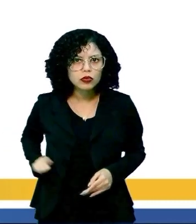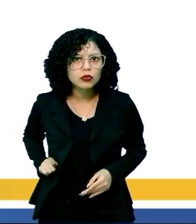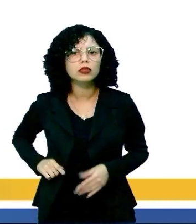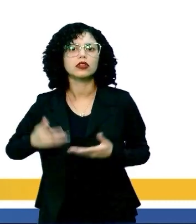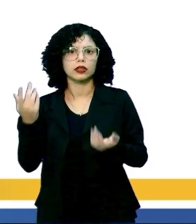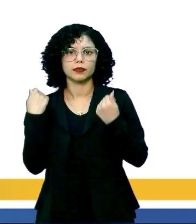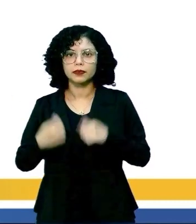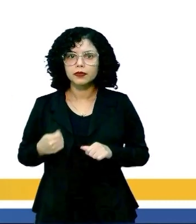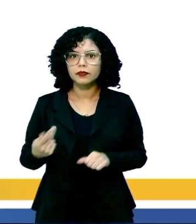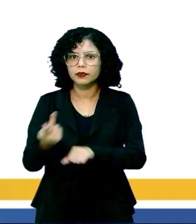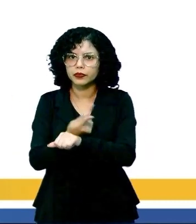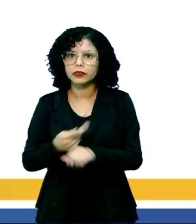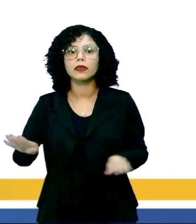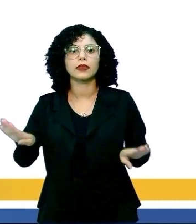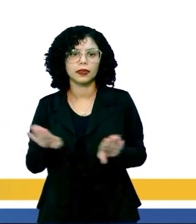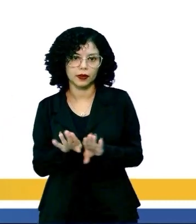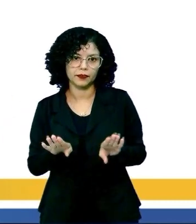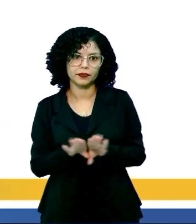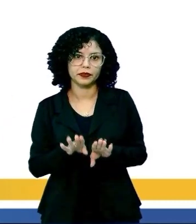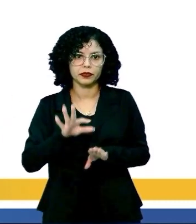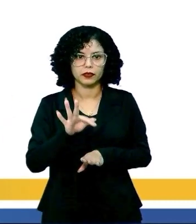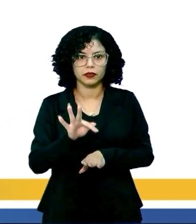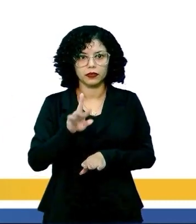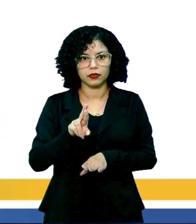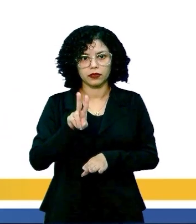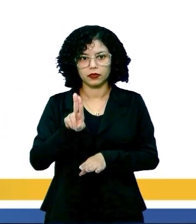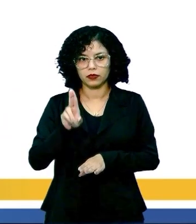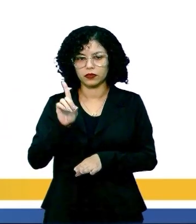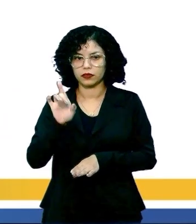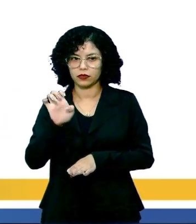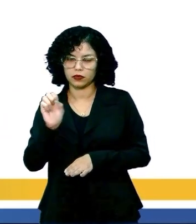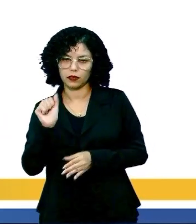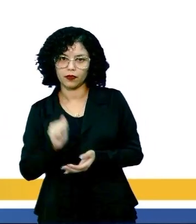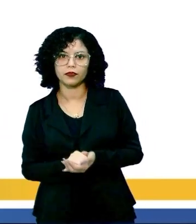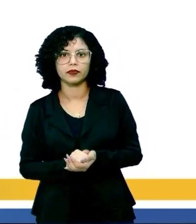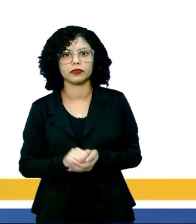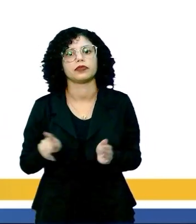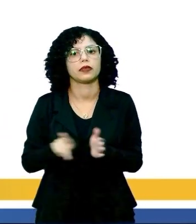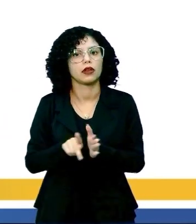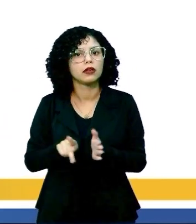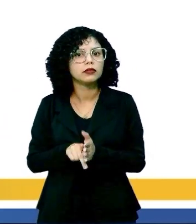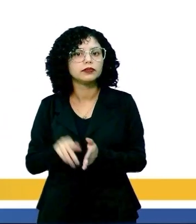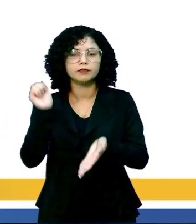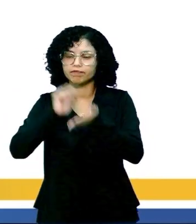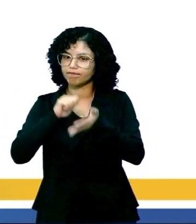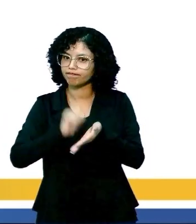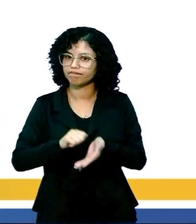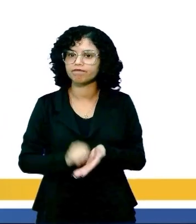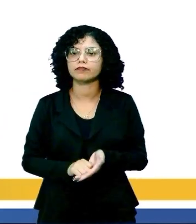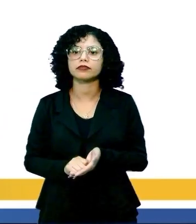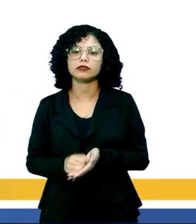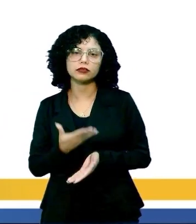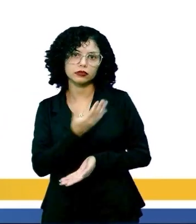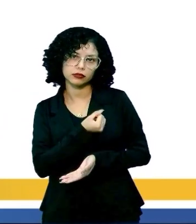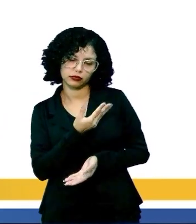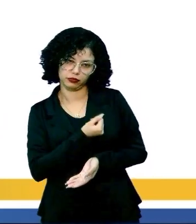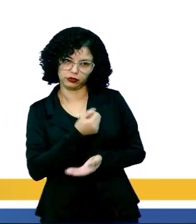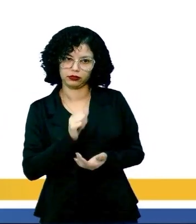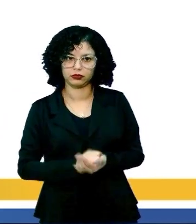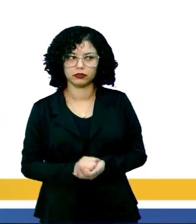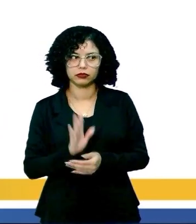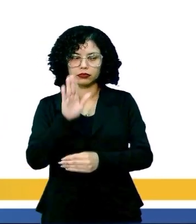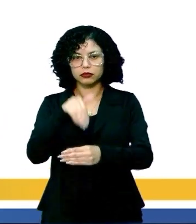disso, nós temos as fraudes, né, como a eleição de bico de pena, que era fraudado ali na hora de escrever os números, né,